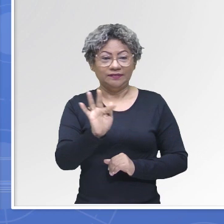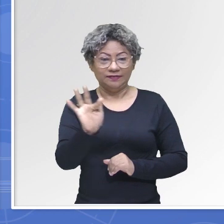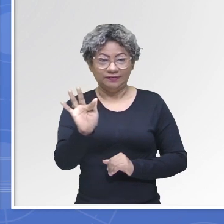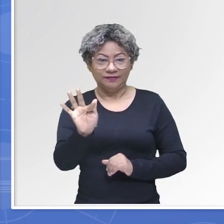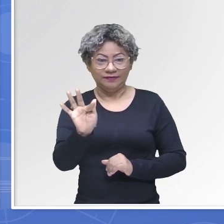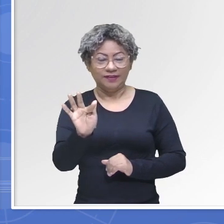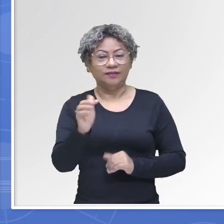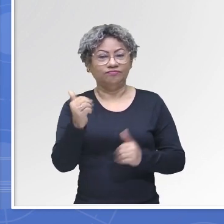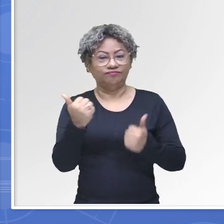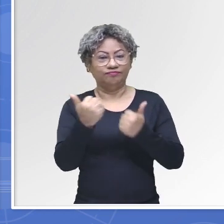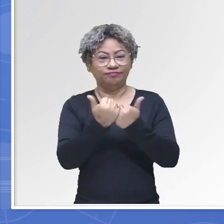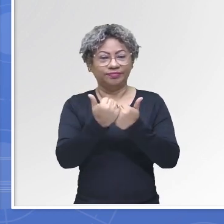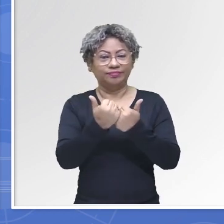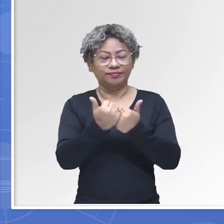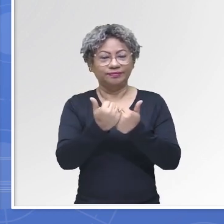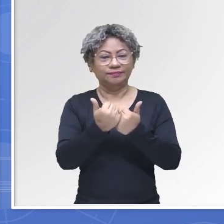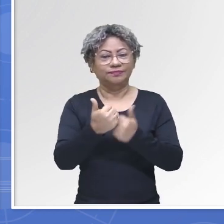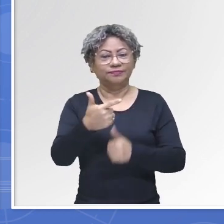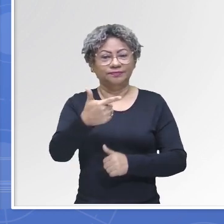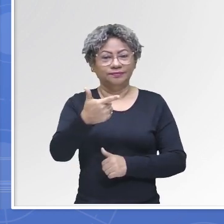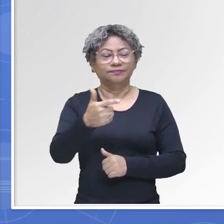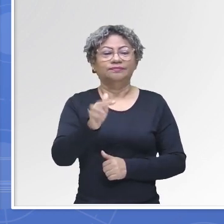Ó.